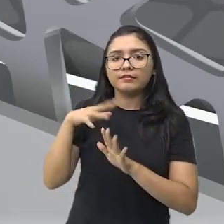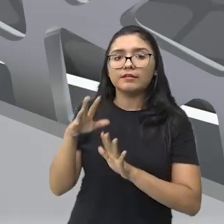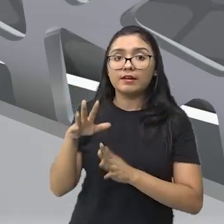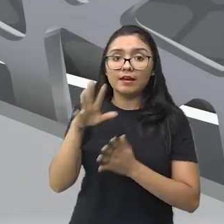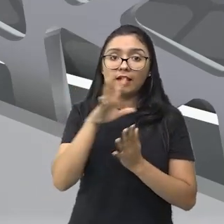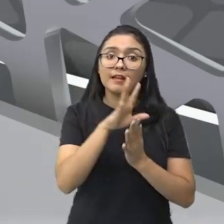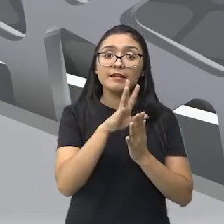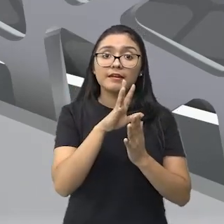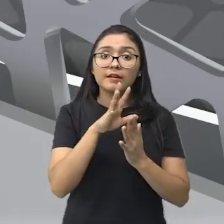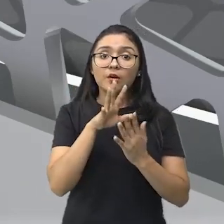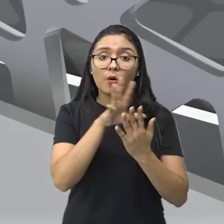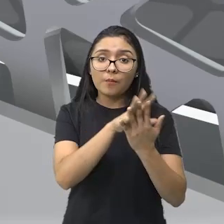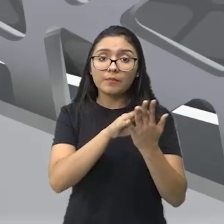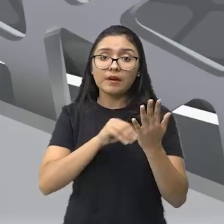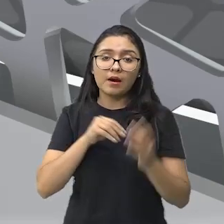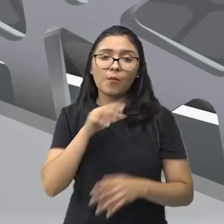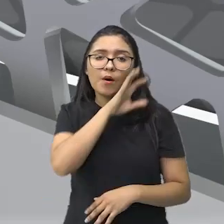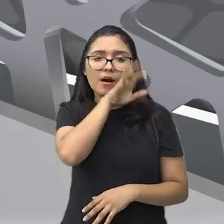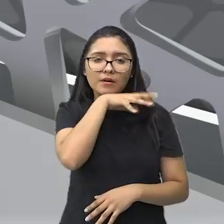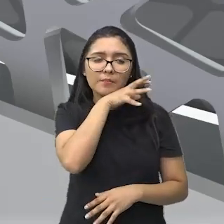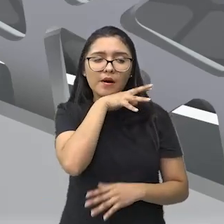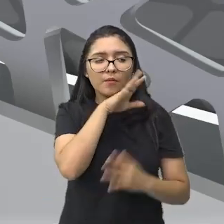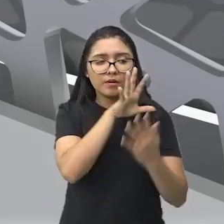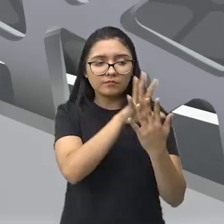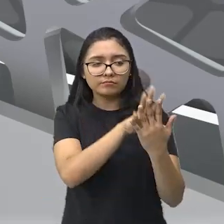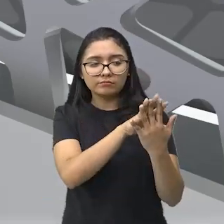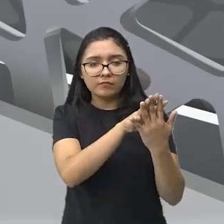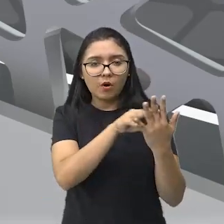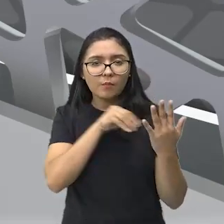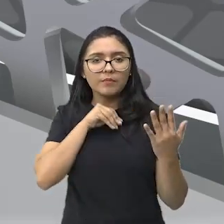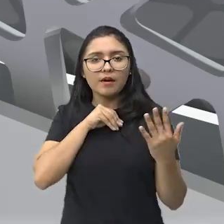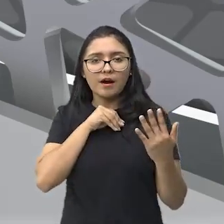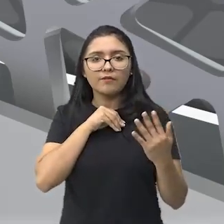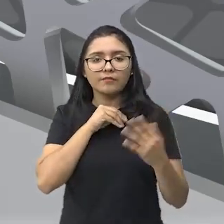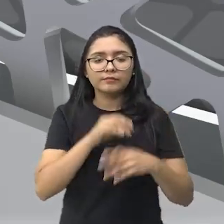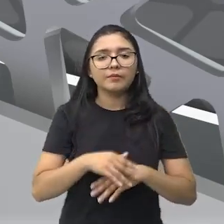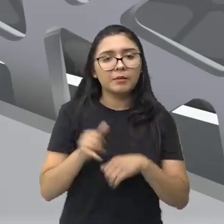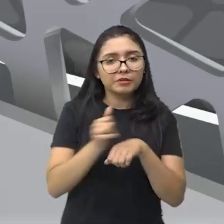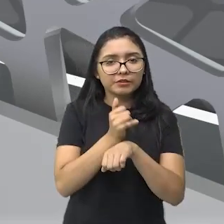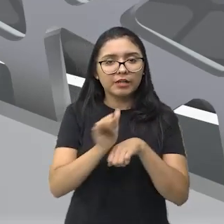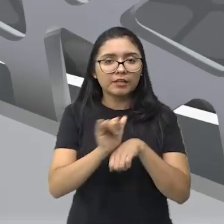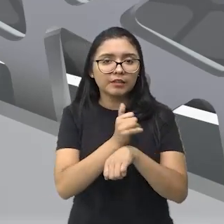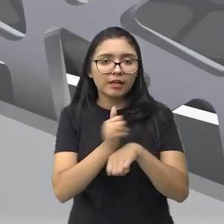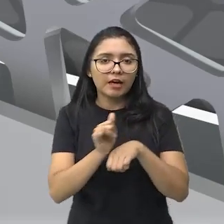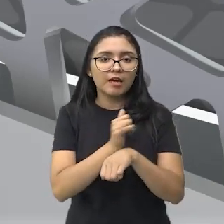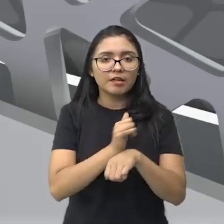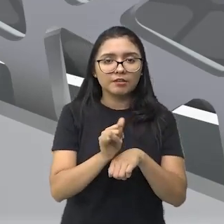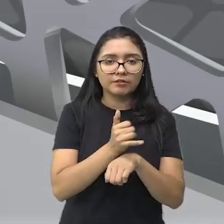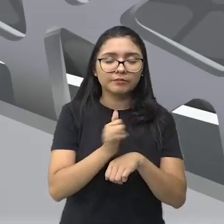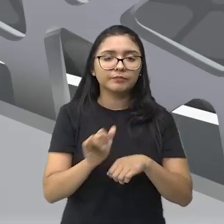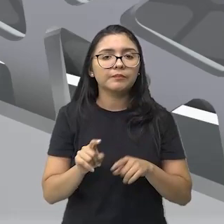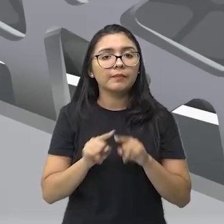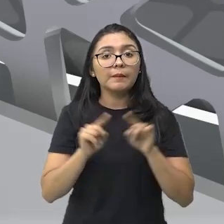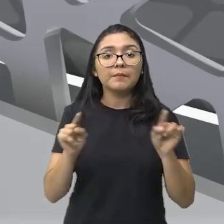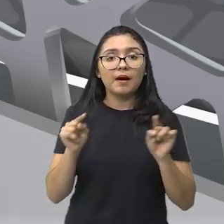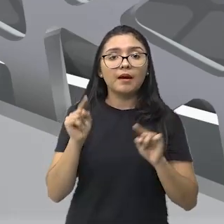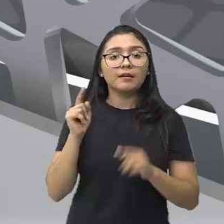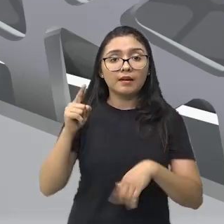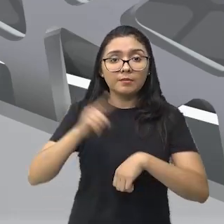imitava o próprio animal para capturá-lo. Era uma necessidade. Claro que ali ele já estava o